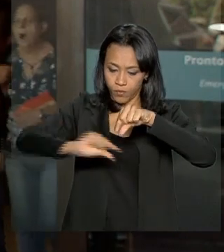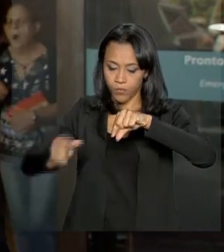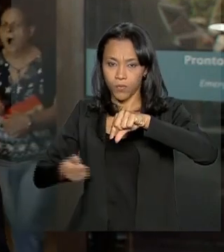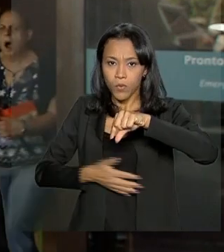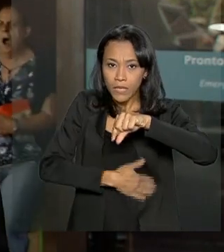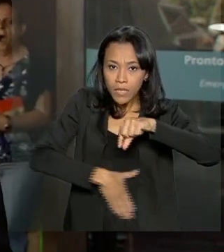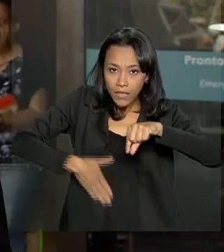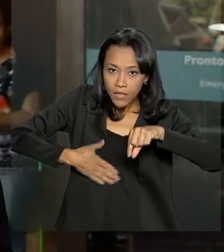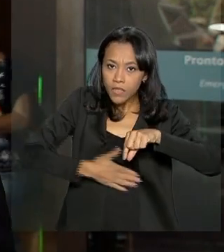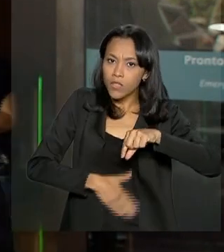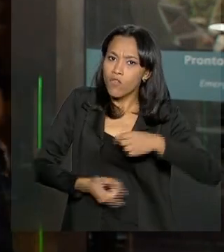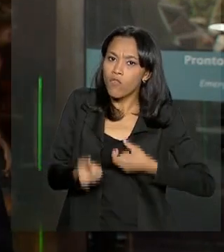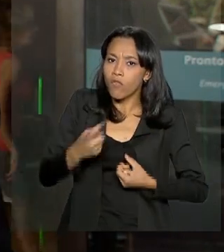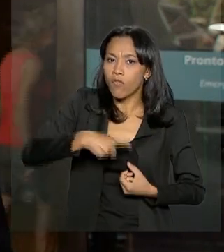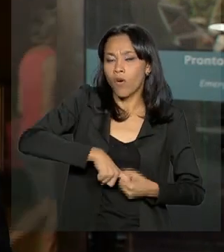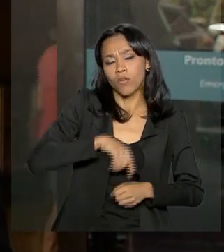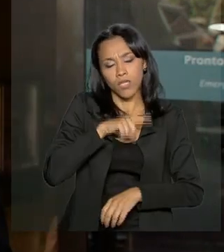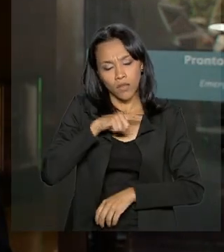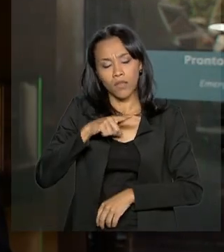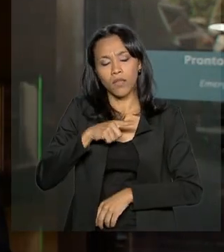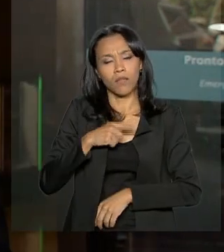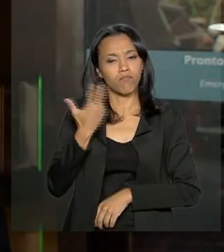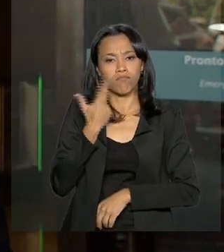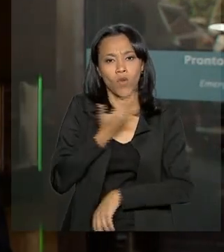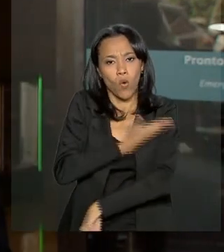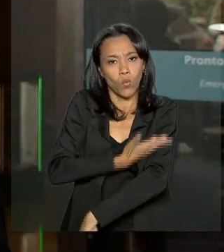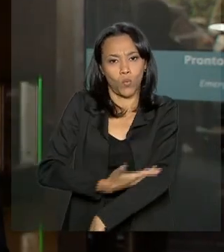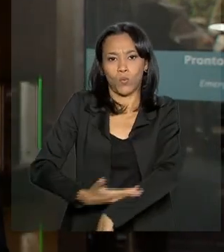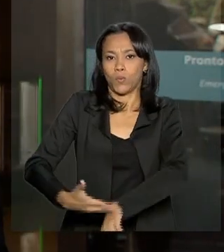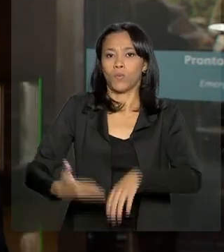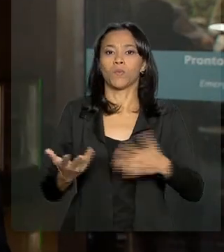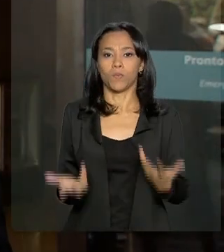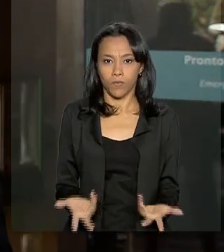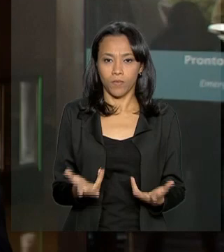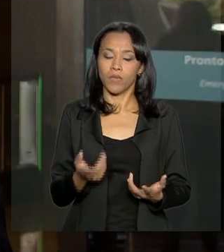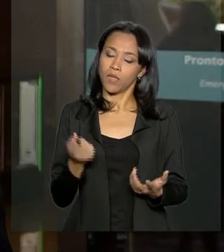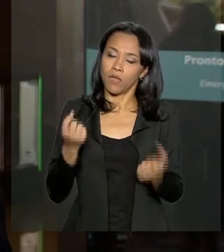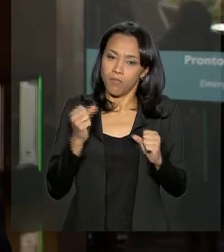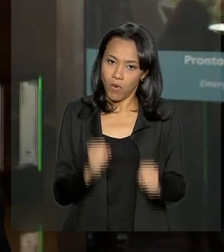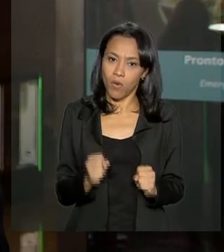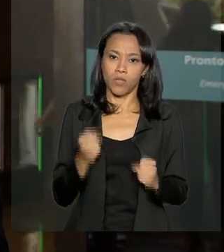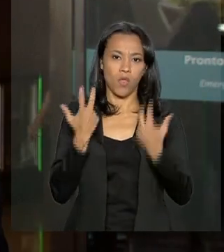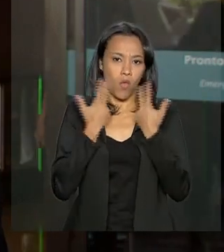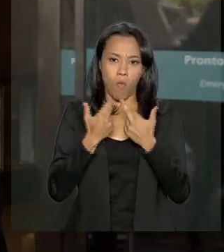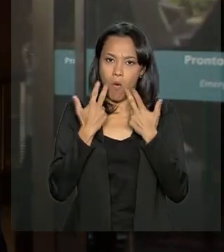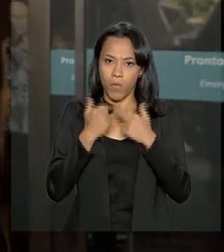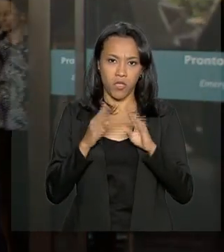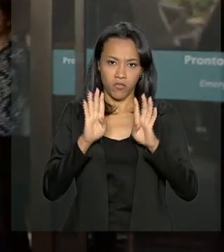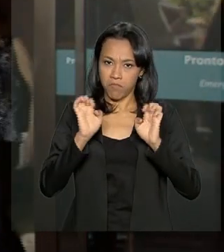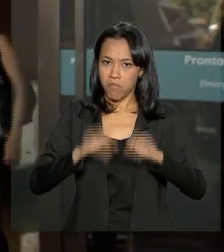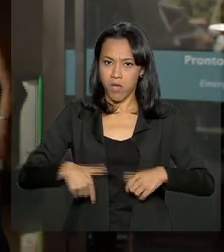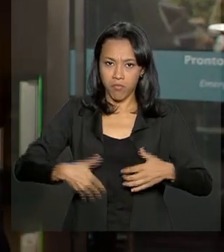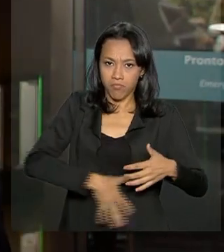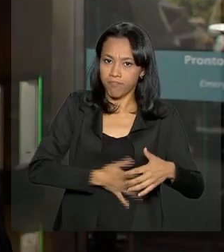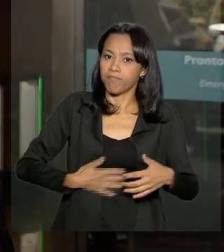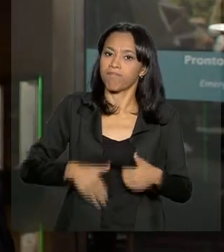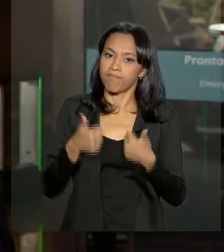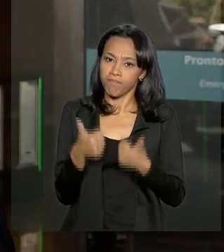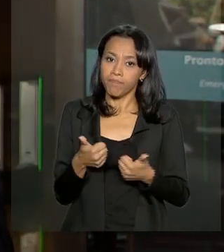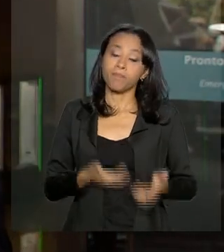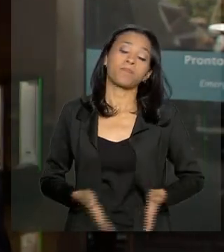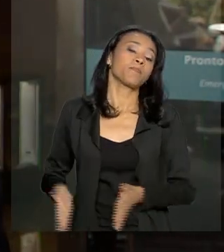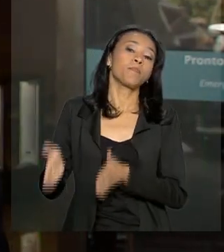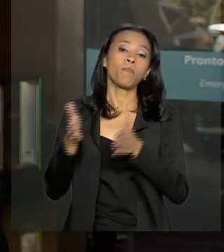se acostumar com esse tipo de alimento e o presidente possa recuperar as suas funções normalmente. O quadro